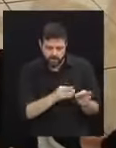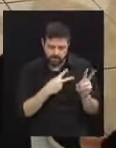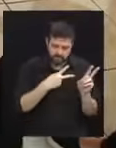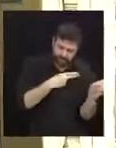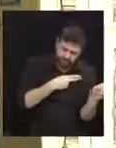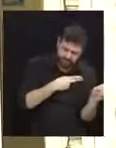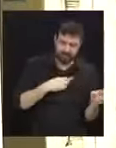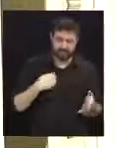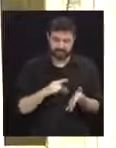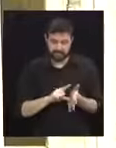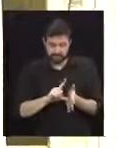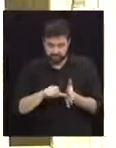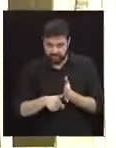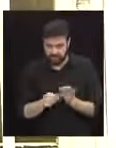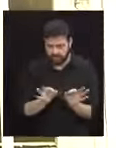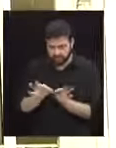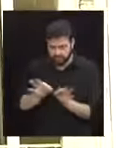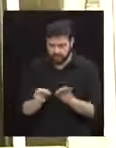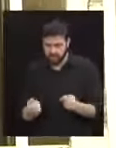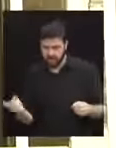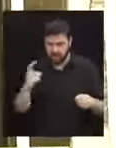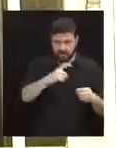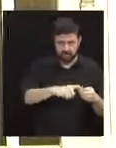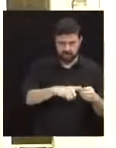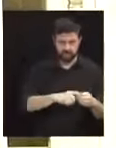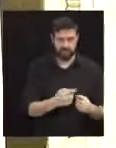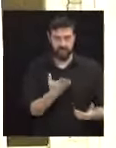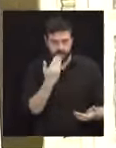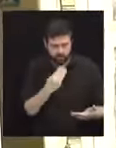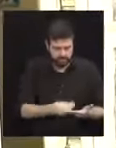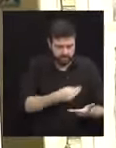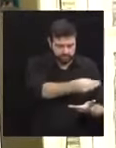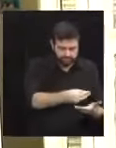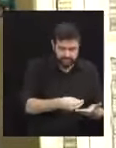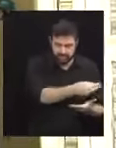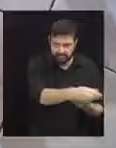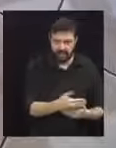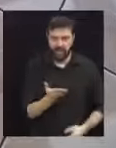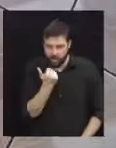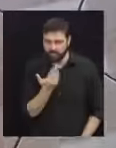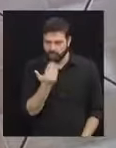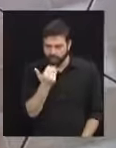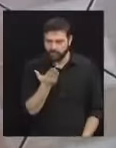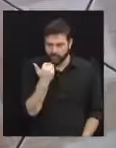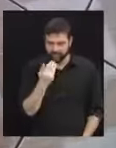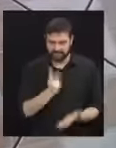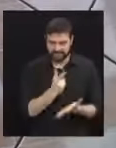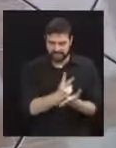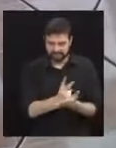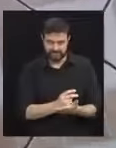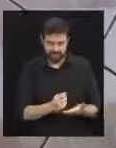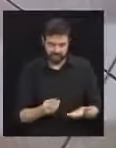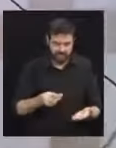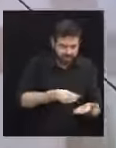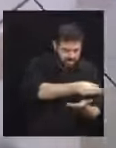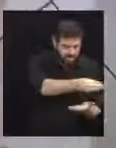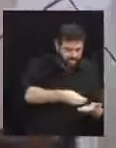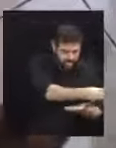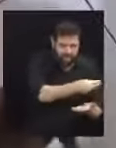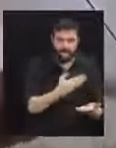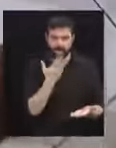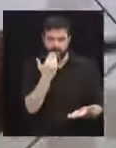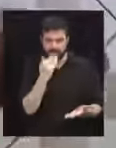eu venho pra cá, faço alguma coisa aqui dentro, depois eu vou lá, coloco mais comida, água, porque bebê come toda hora. Então toda hora eu tenho que estar colocando comida pra eles. E depois